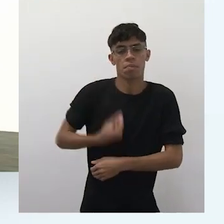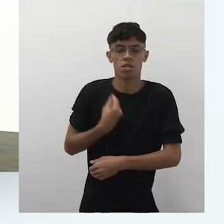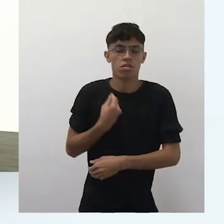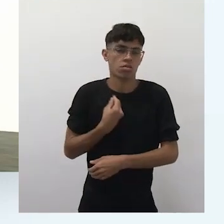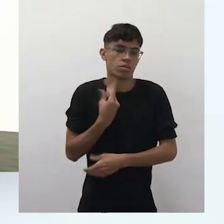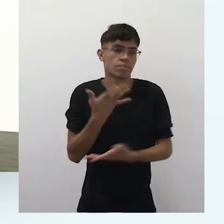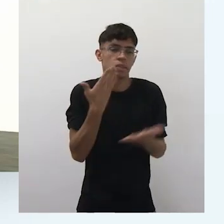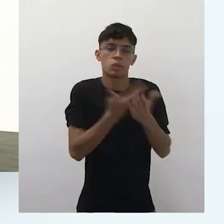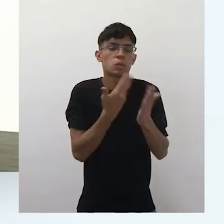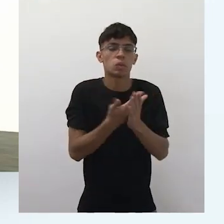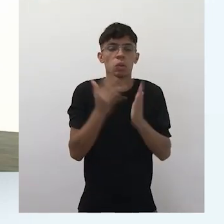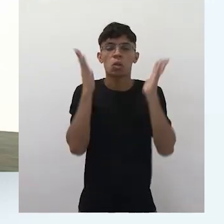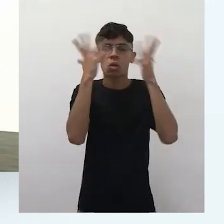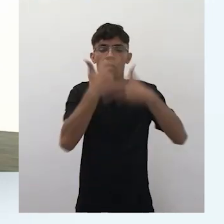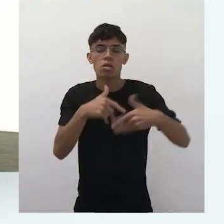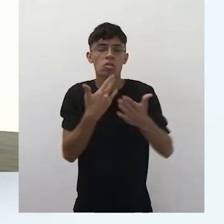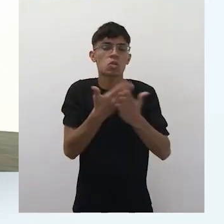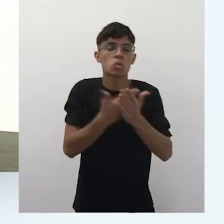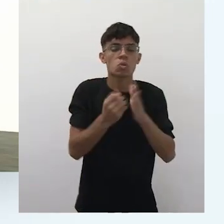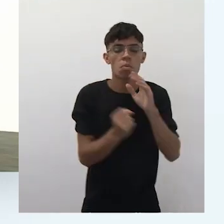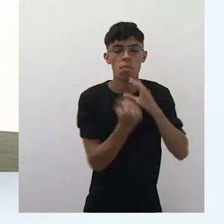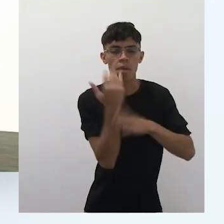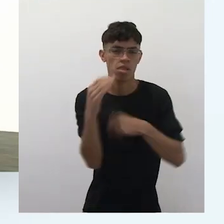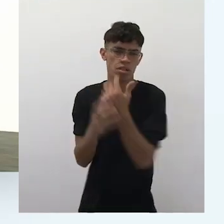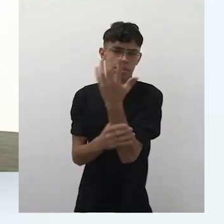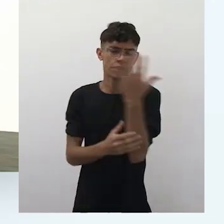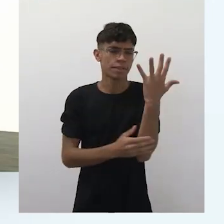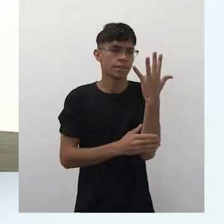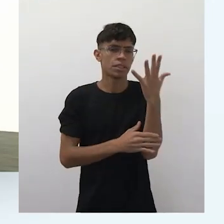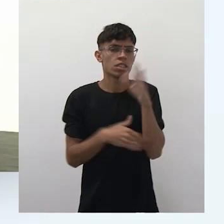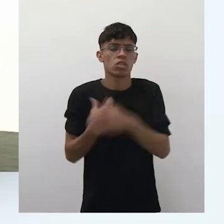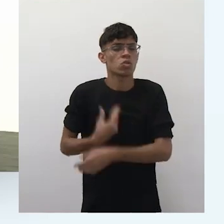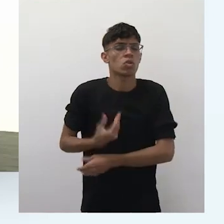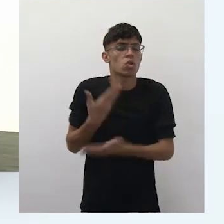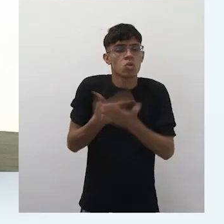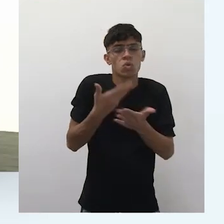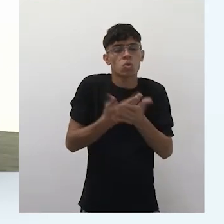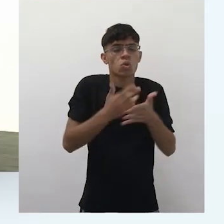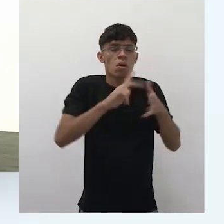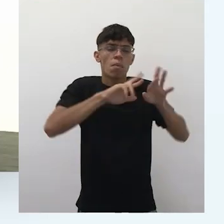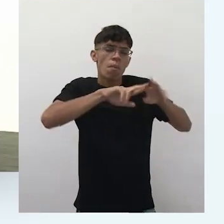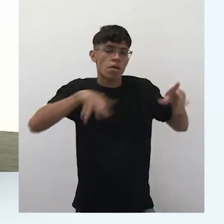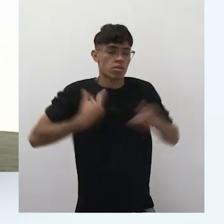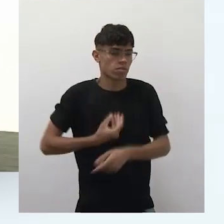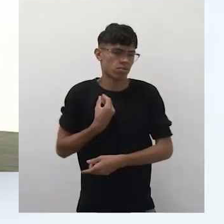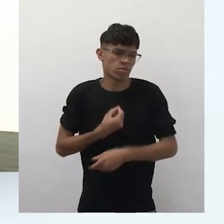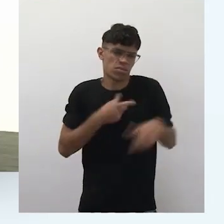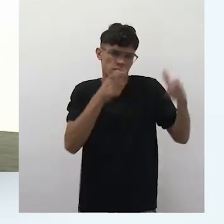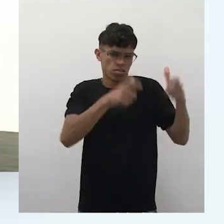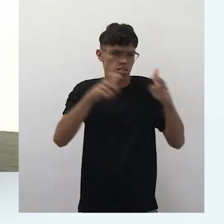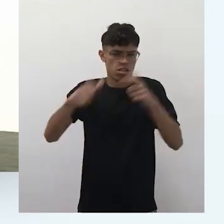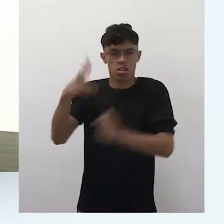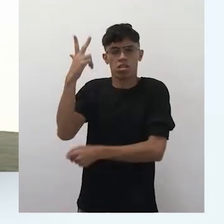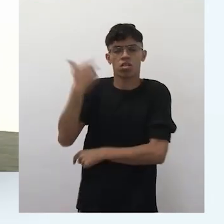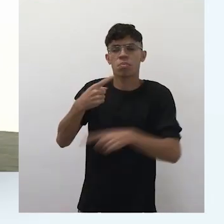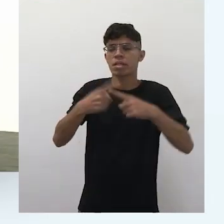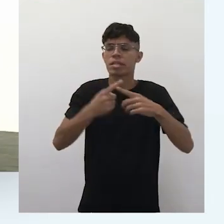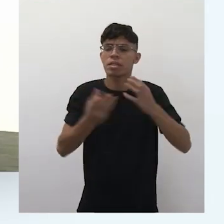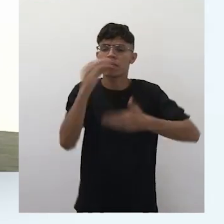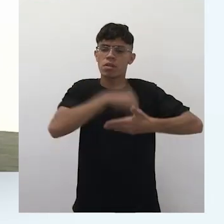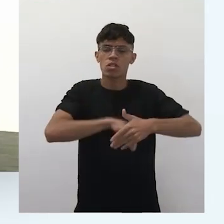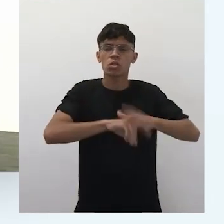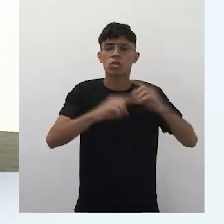estudam animais, micro-organismos, ou seja, estudam os seres vivos em seu ambiente natural, porque tudo isso se inclui dentro